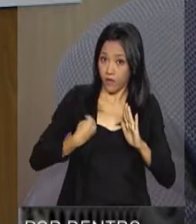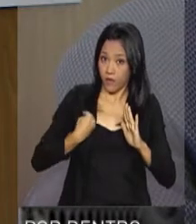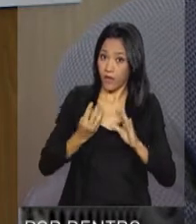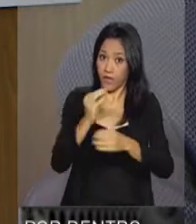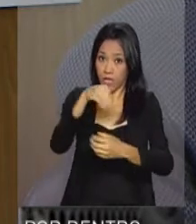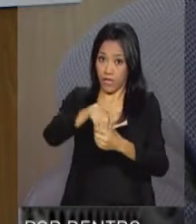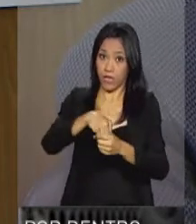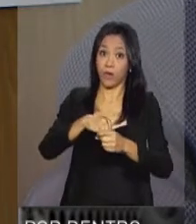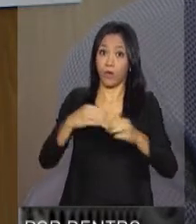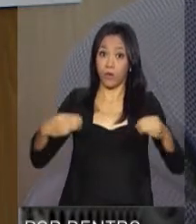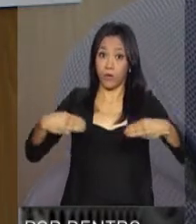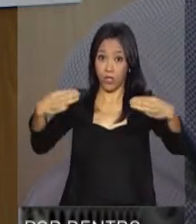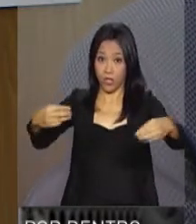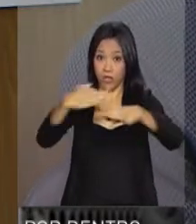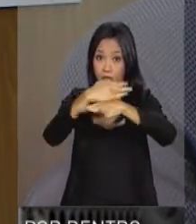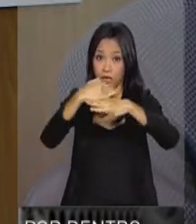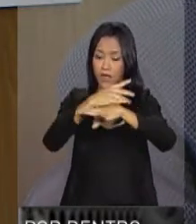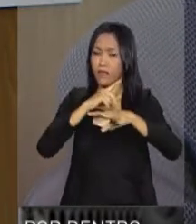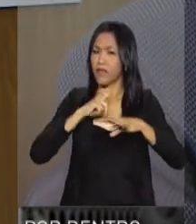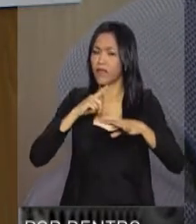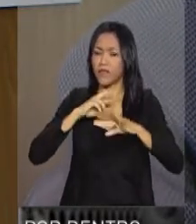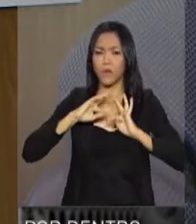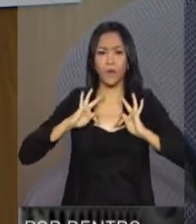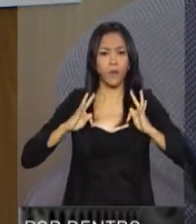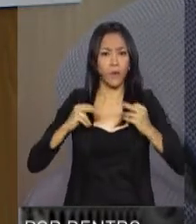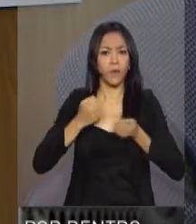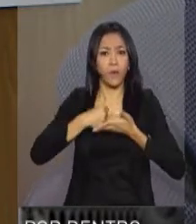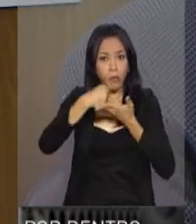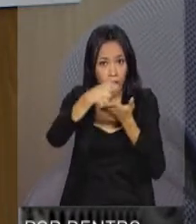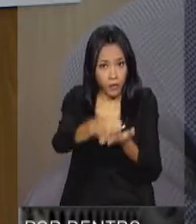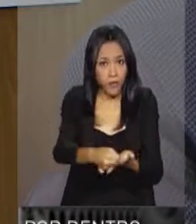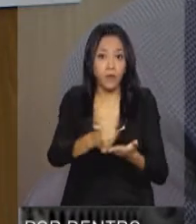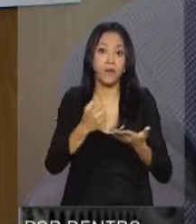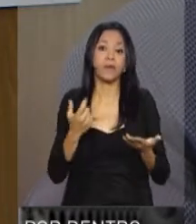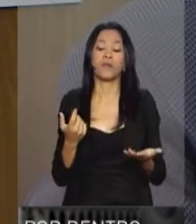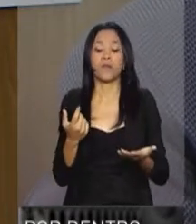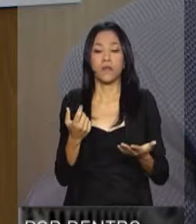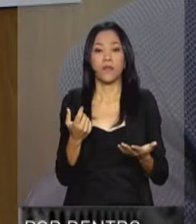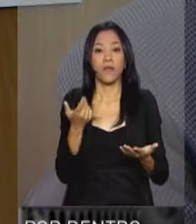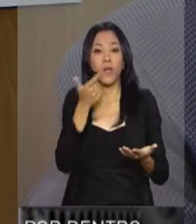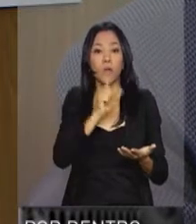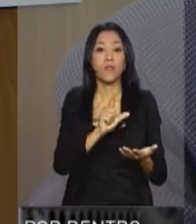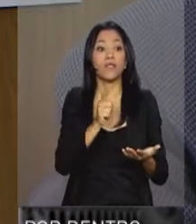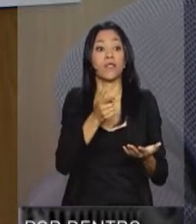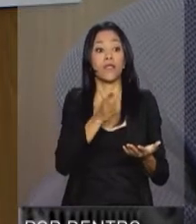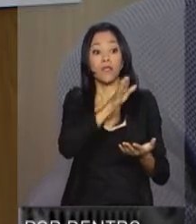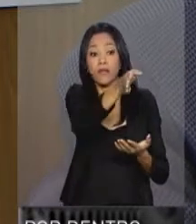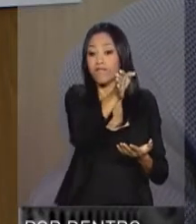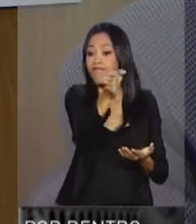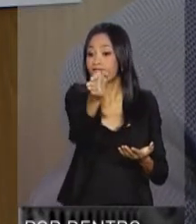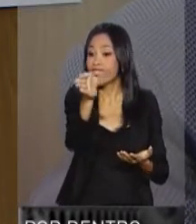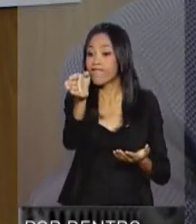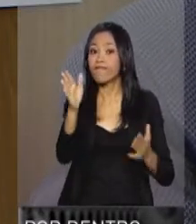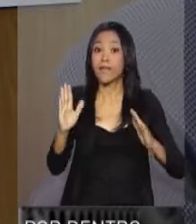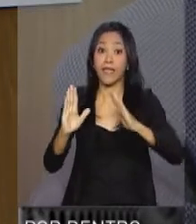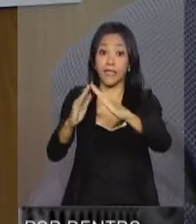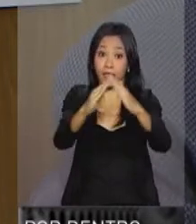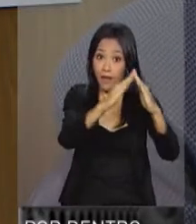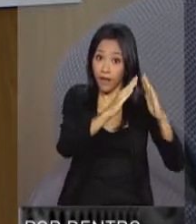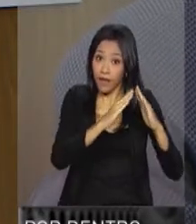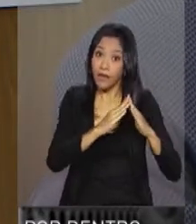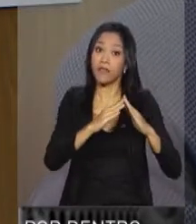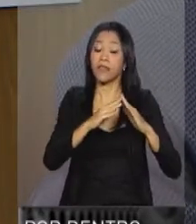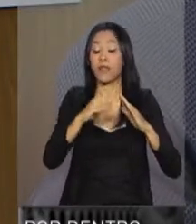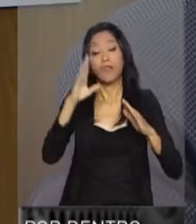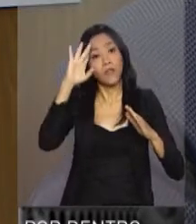terá todo apoio todos os recursos necessários para que possa se chegar às habitações das moradias tão sonhadas pelas famílias brasileiras